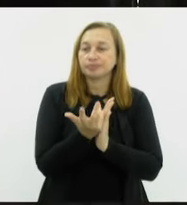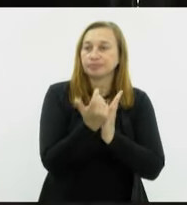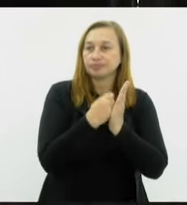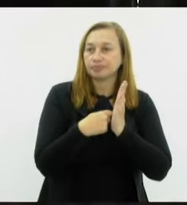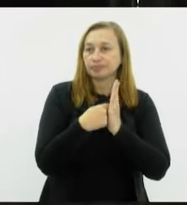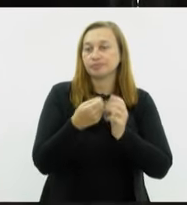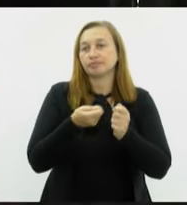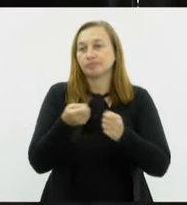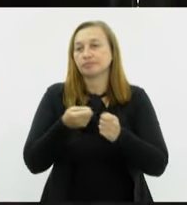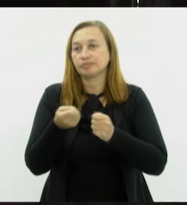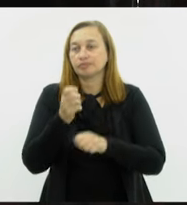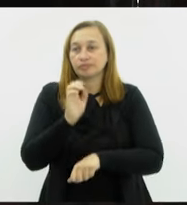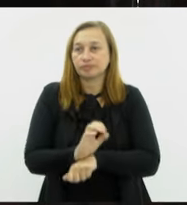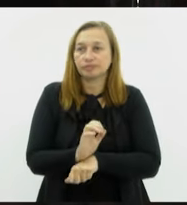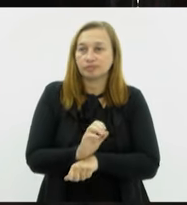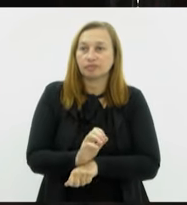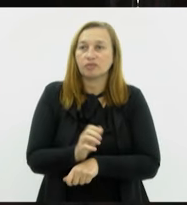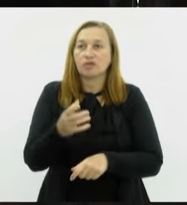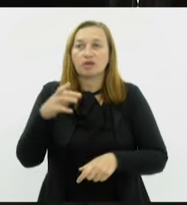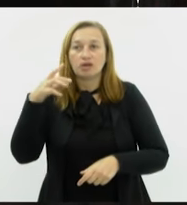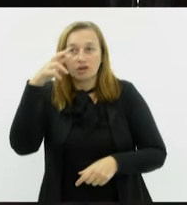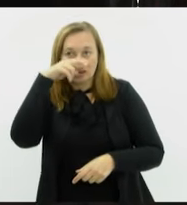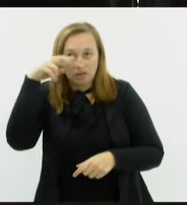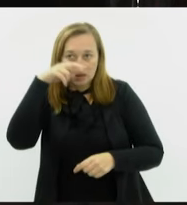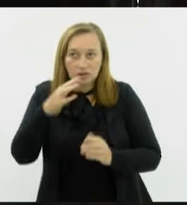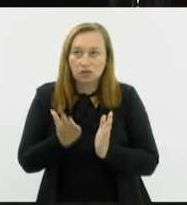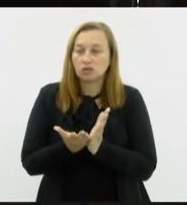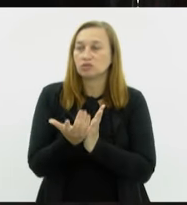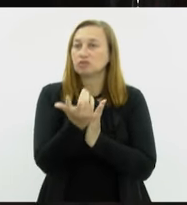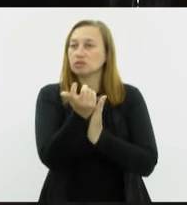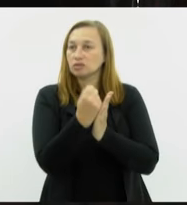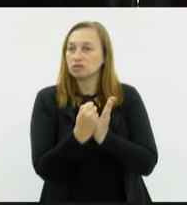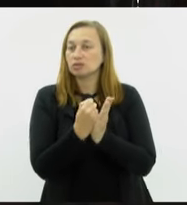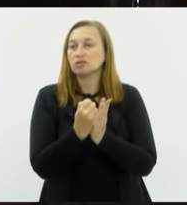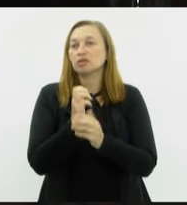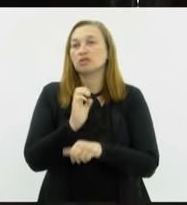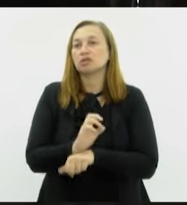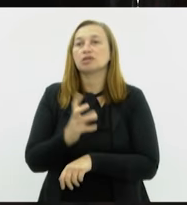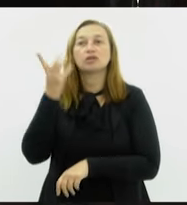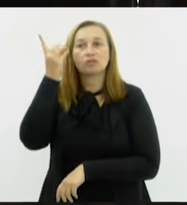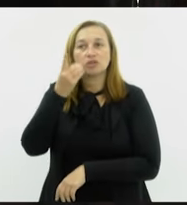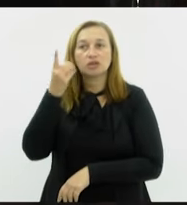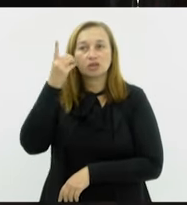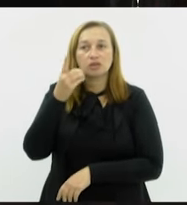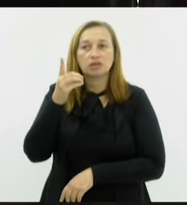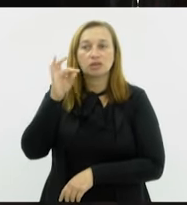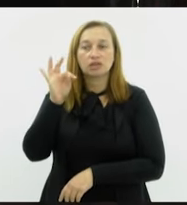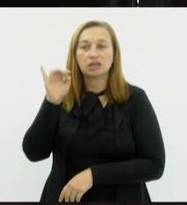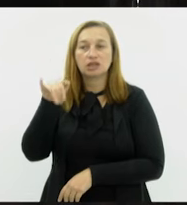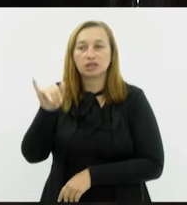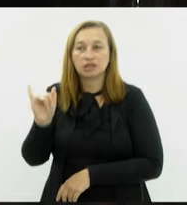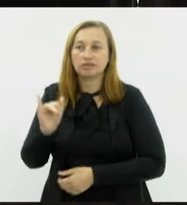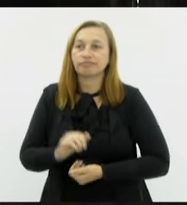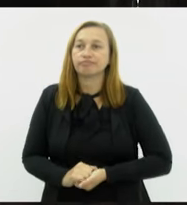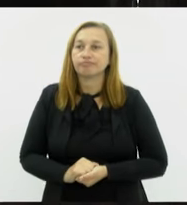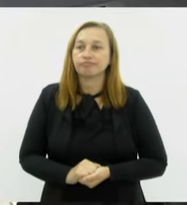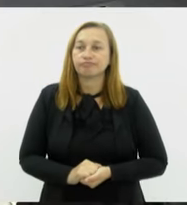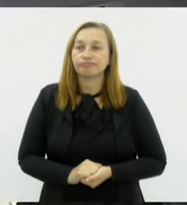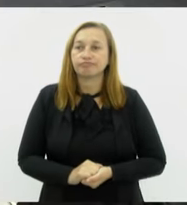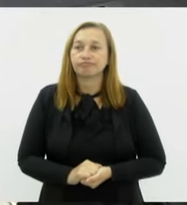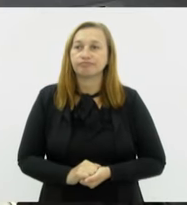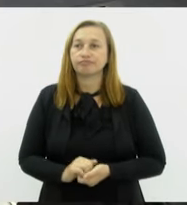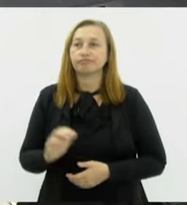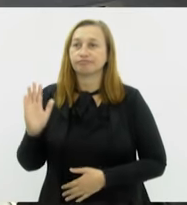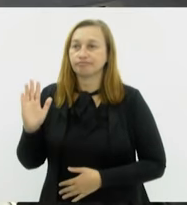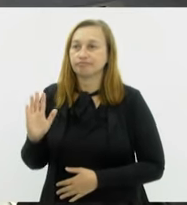Controle da Arrecadação Estadual e Fiscalização dos Tributos Estaduais, deputado Tandy Vieira. Pelo Zoom,